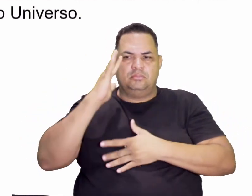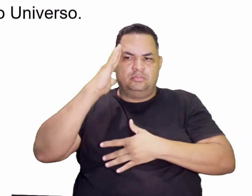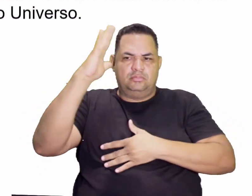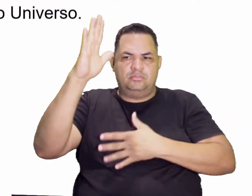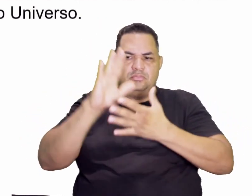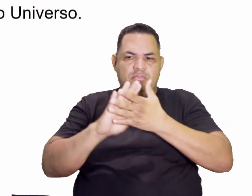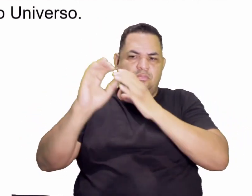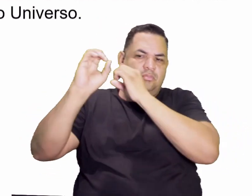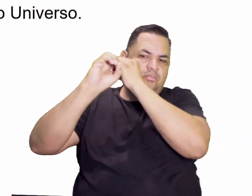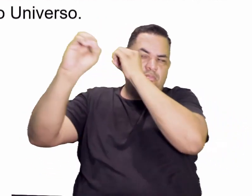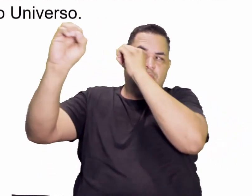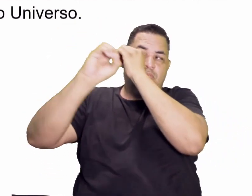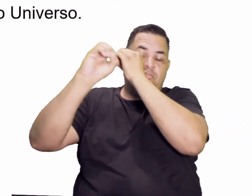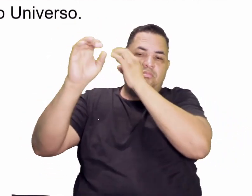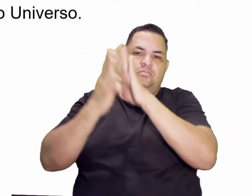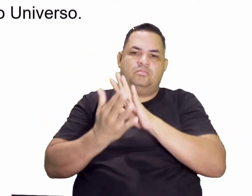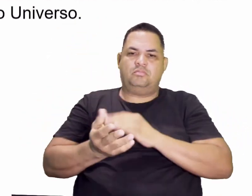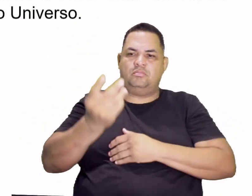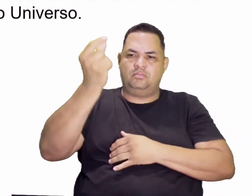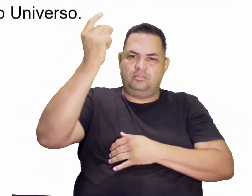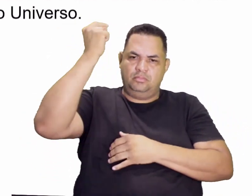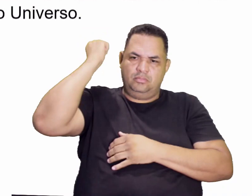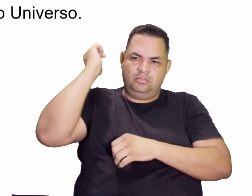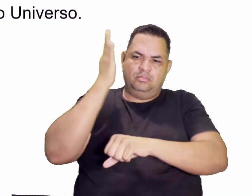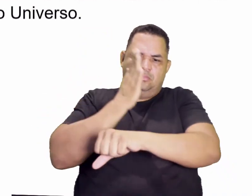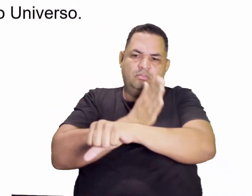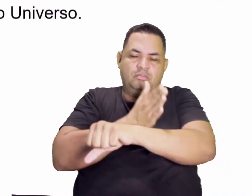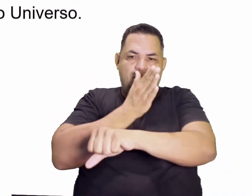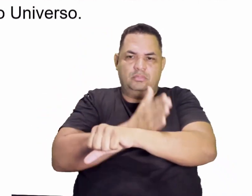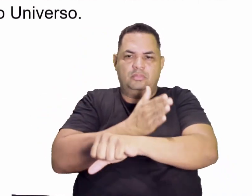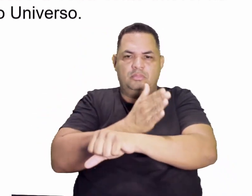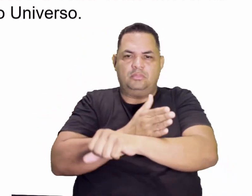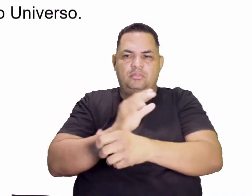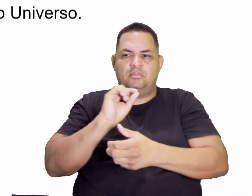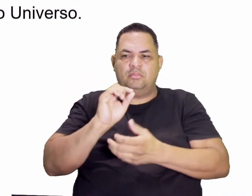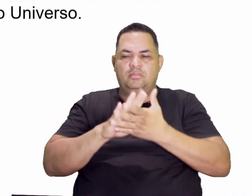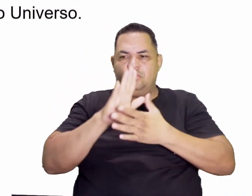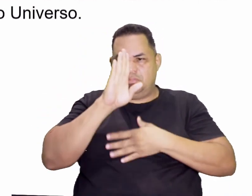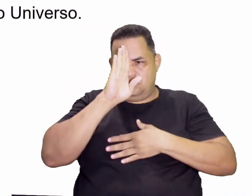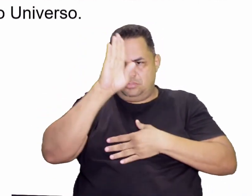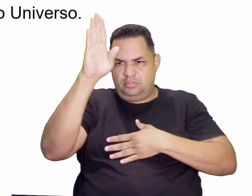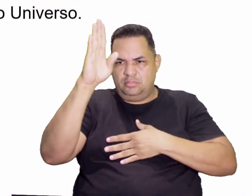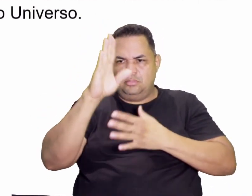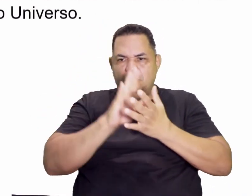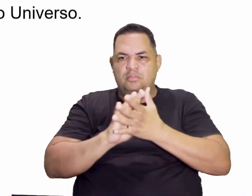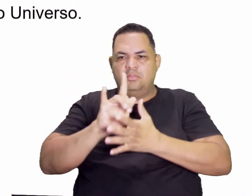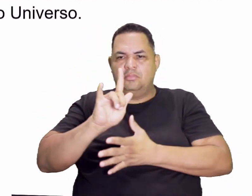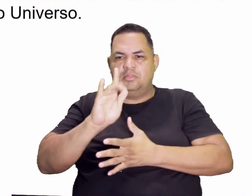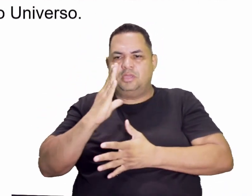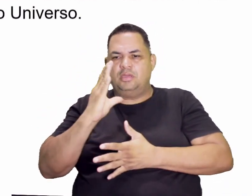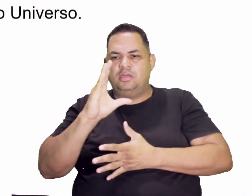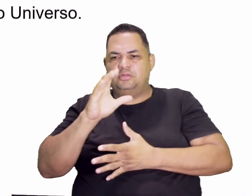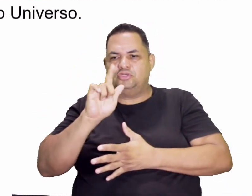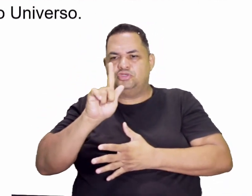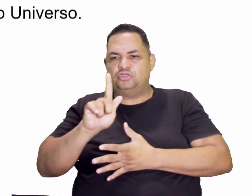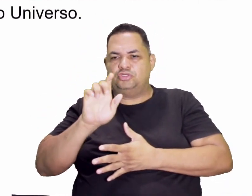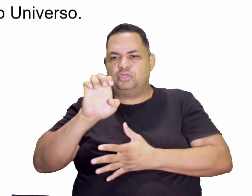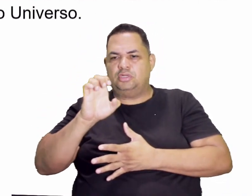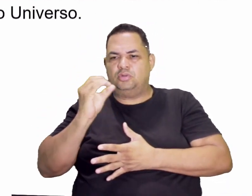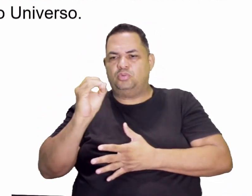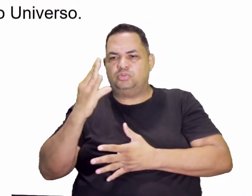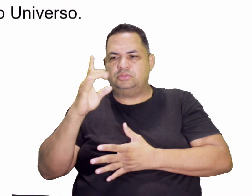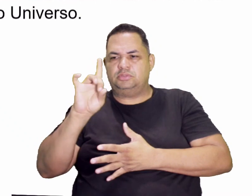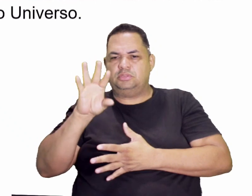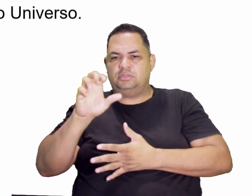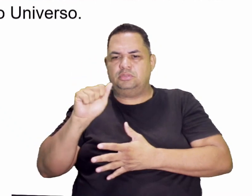teorias astronômicas da antiguidade, da Idade Média, o que prevaleceu foi o geocentrismo, que é um modelo que concebe